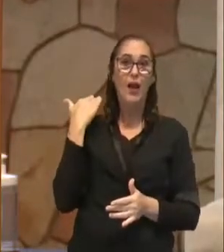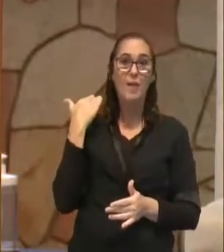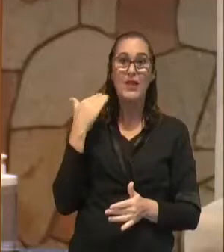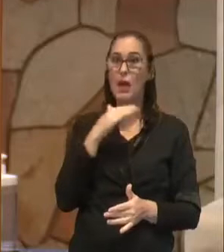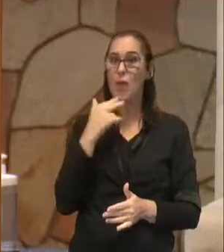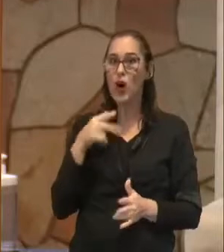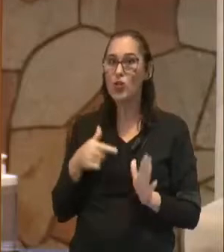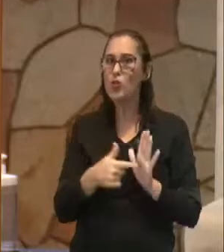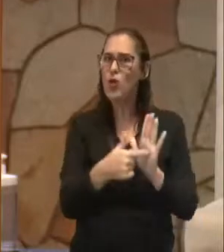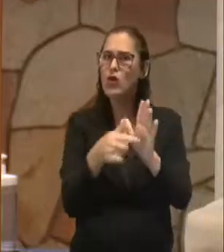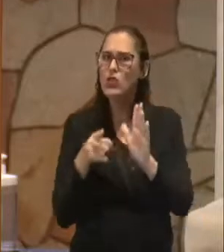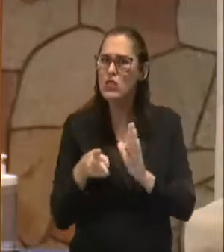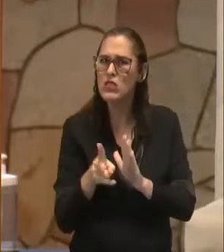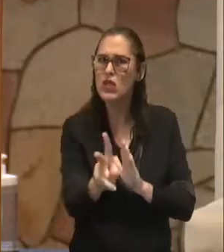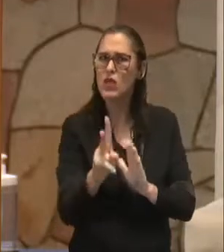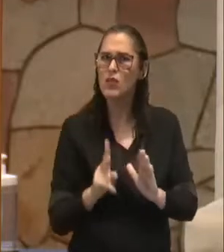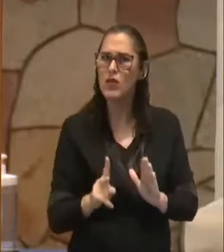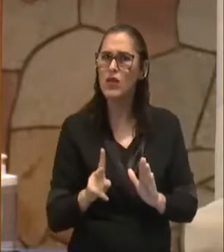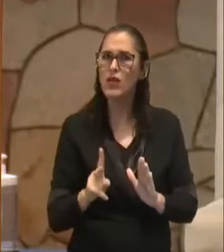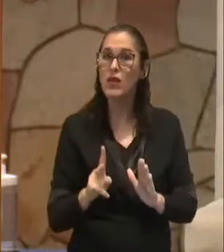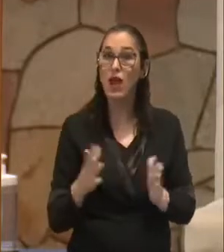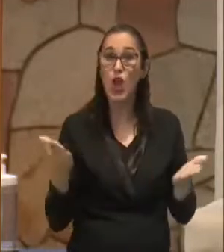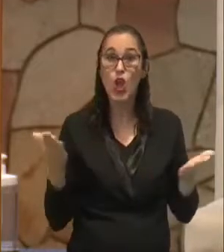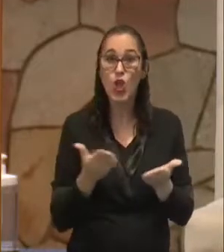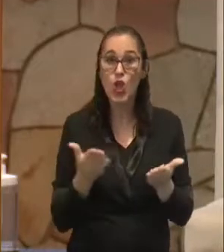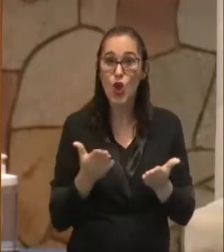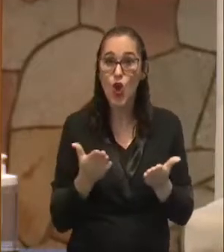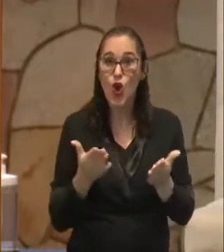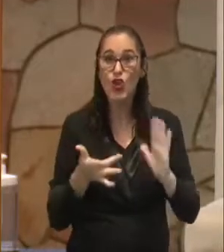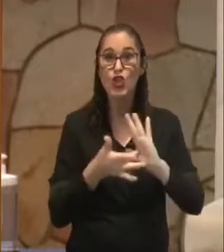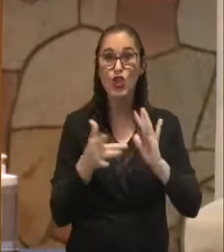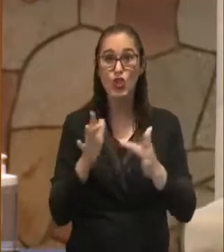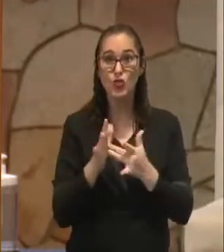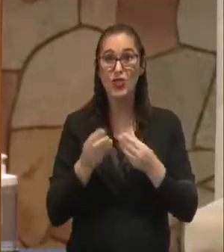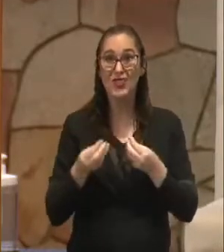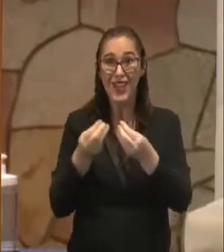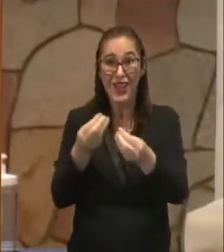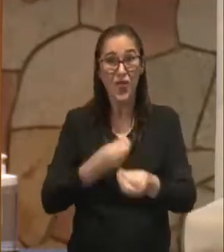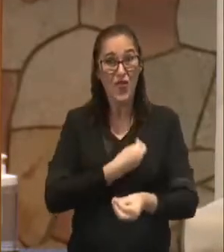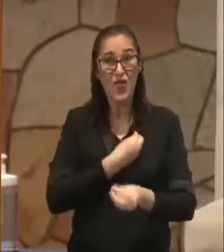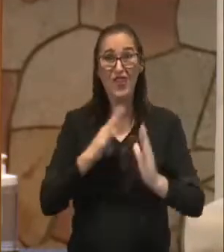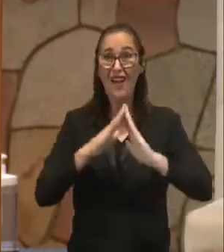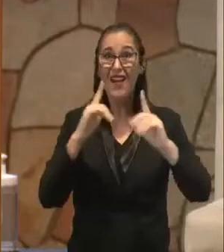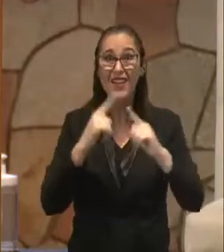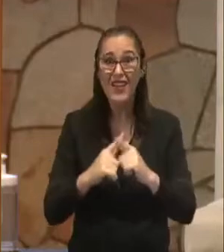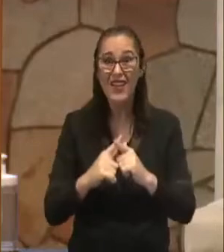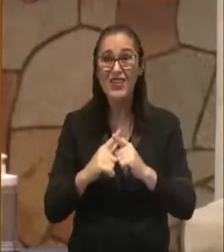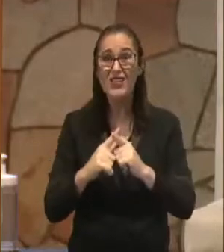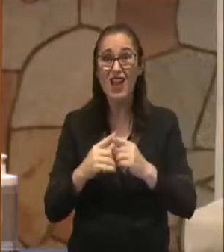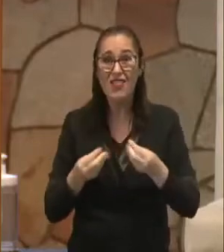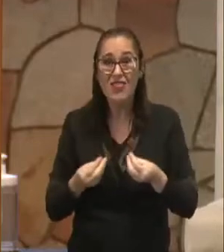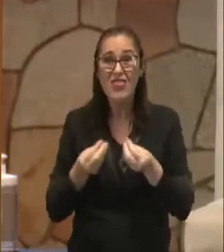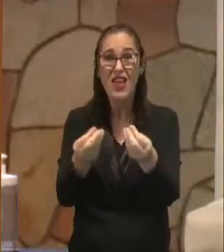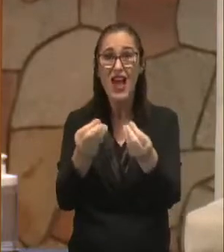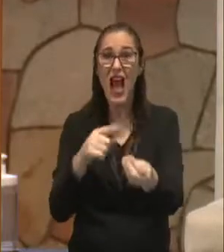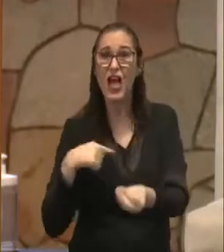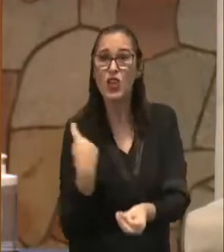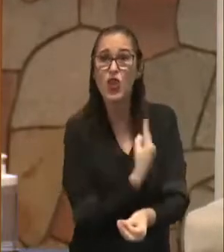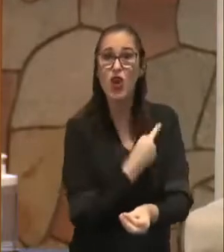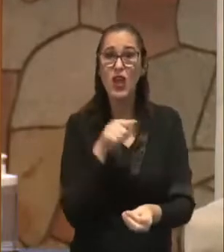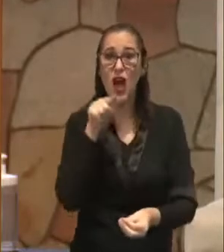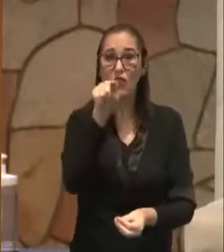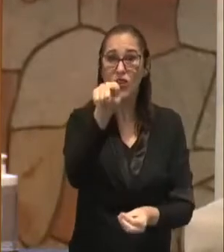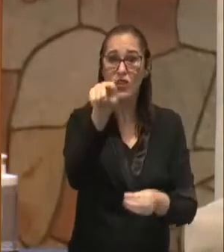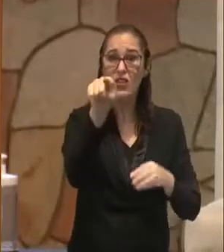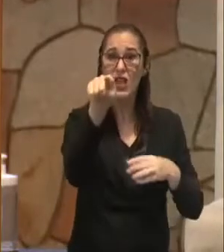permanentes, são duradouros. E hoje, Cristo está dando vida à sua igreja. Ele oferece vida a nós, a você e a